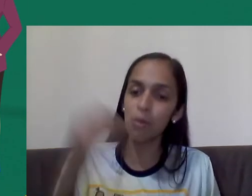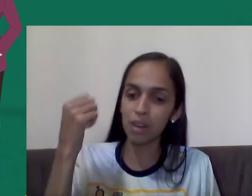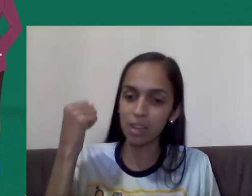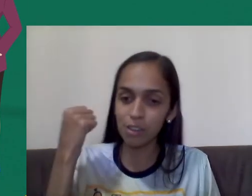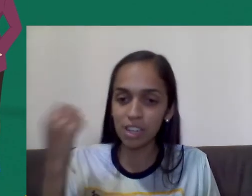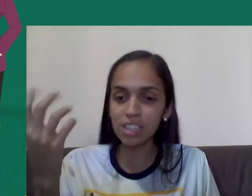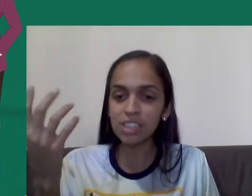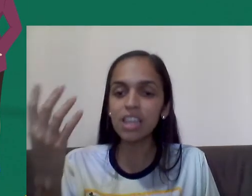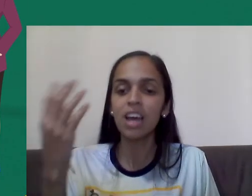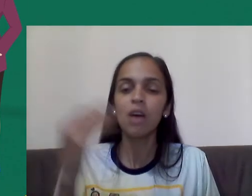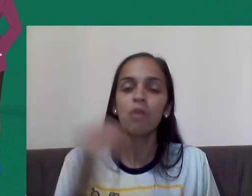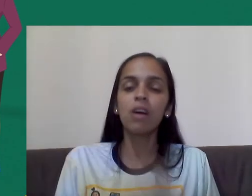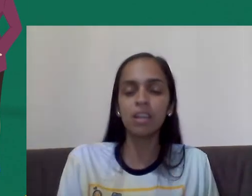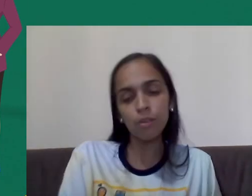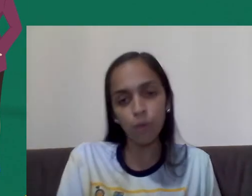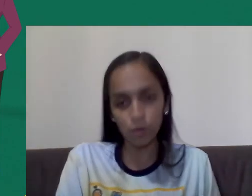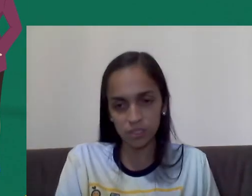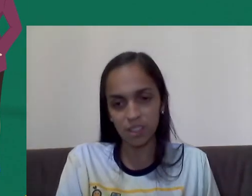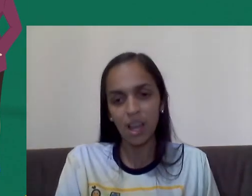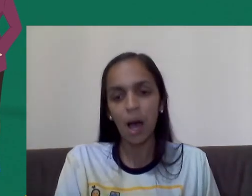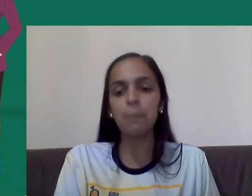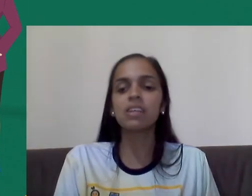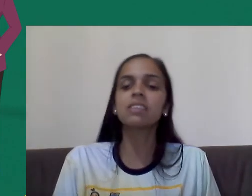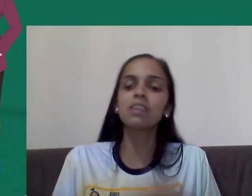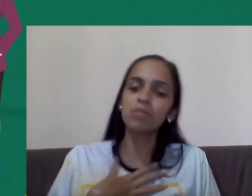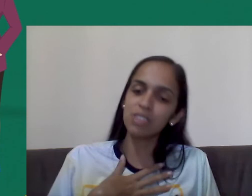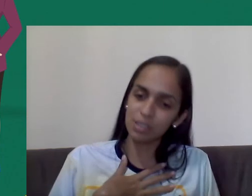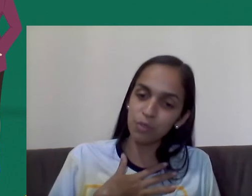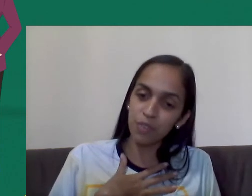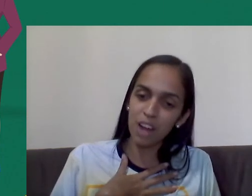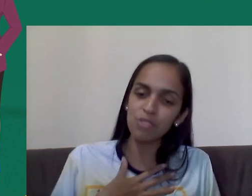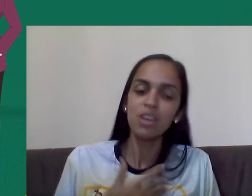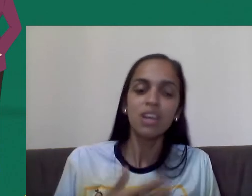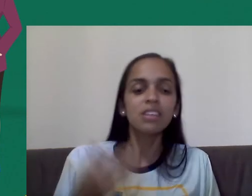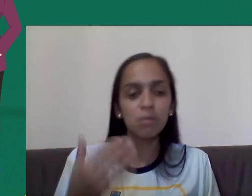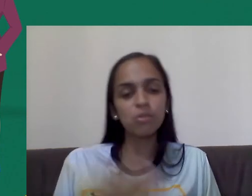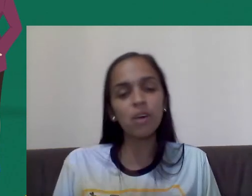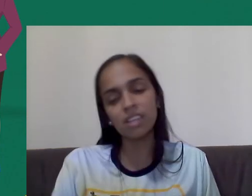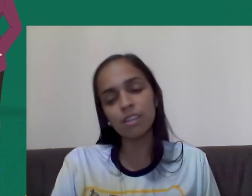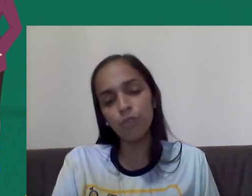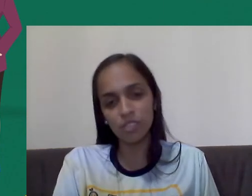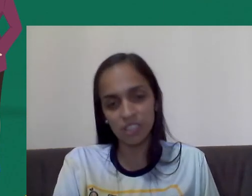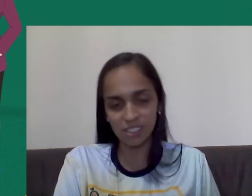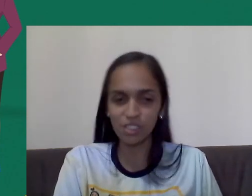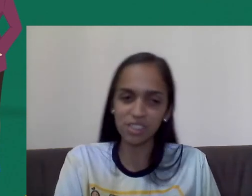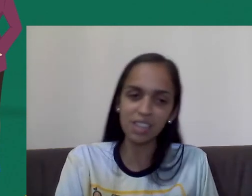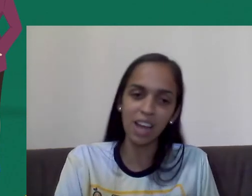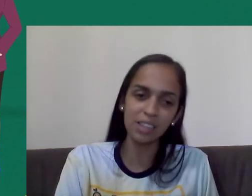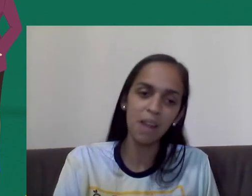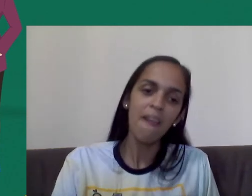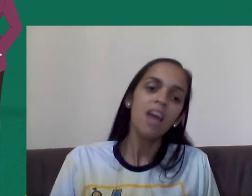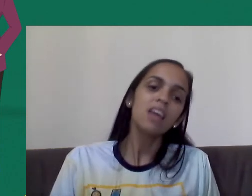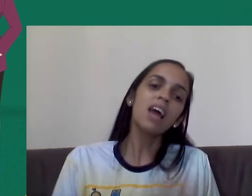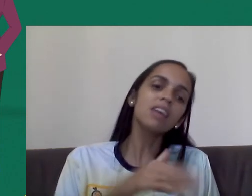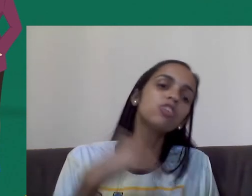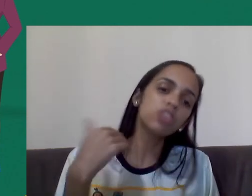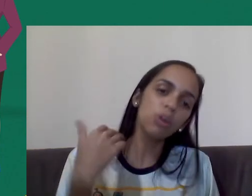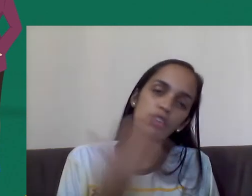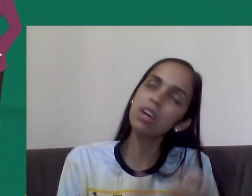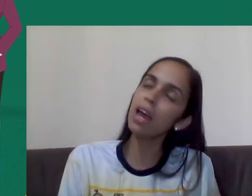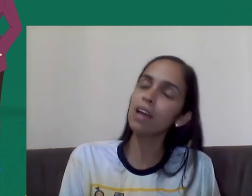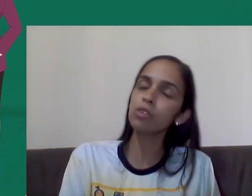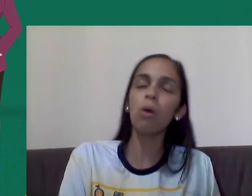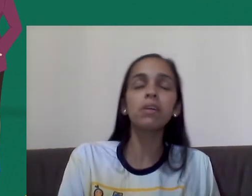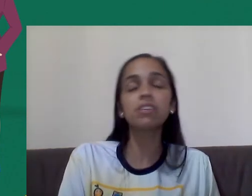tem uma grande força. Apesar de termos sexo frágil, temos uma grande força nessa sociedade. E aí existe